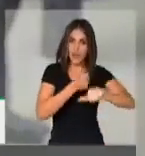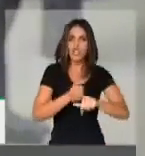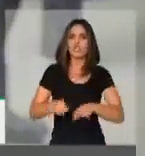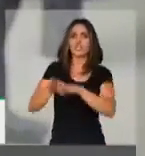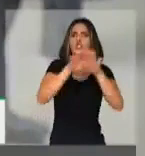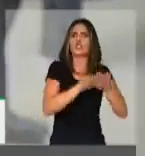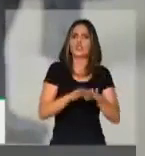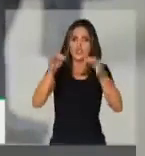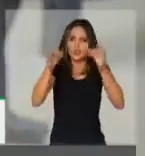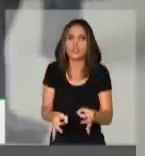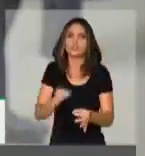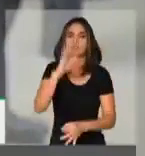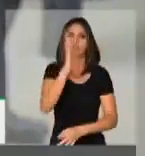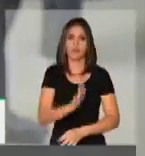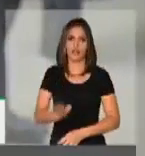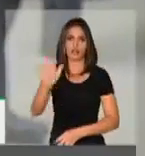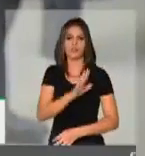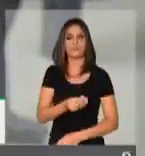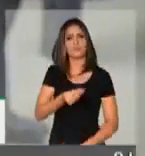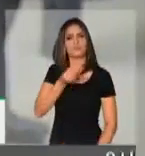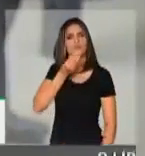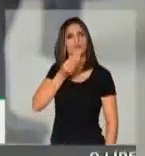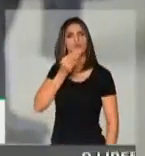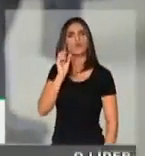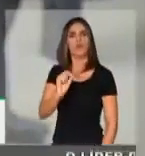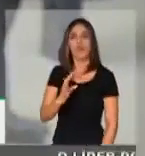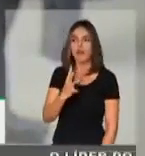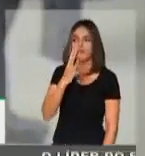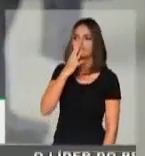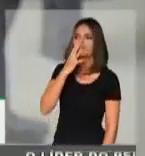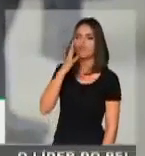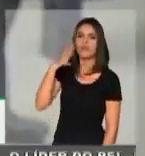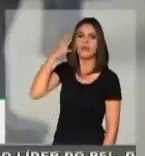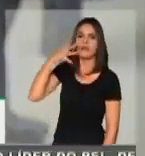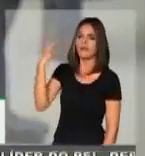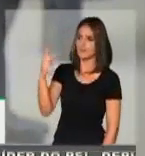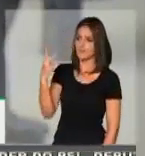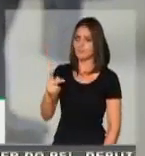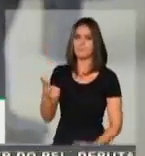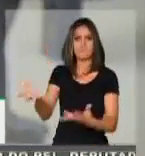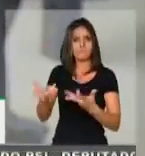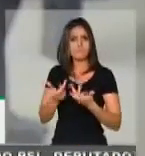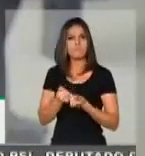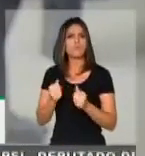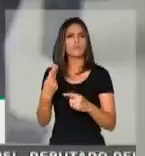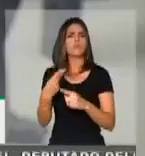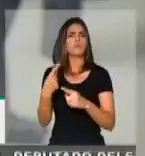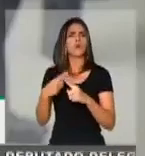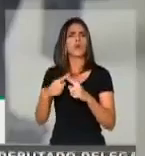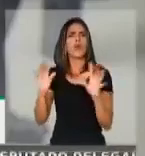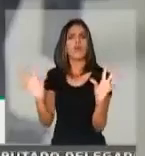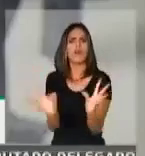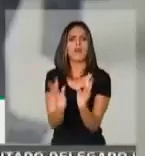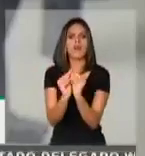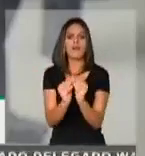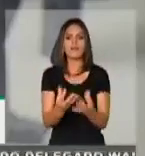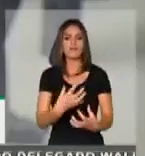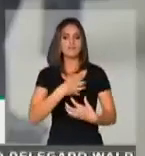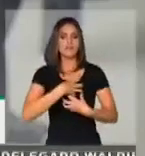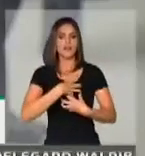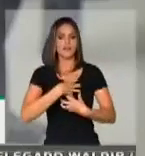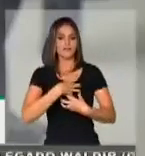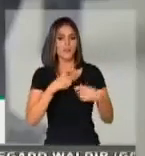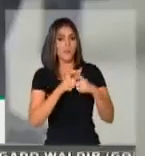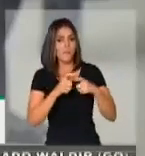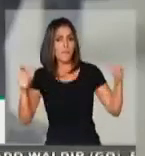para o Brasil, deveria, com atenção, escutar o pronunciamento de Vossa Excelência, porque sintetiza o sentimento da grande maioria